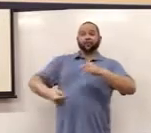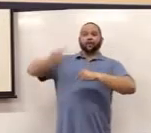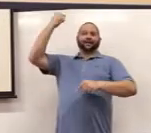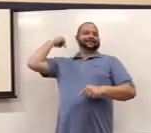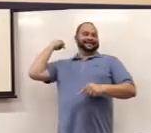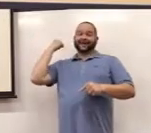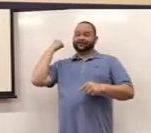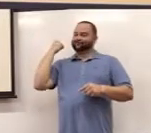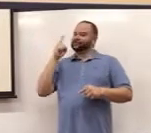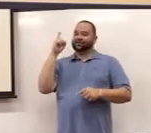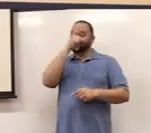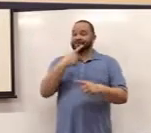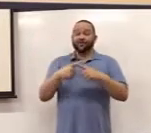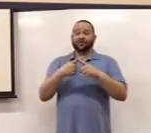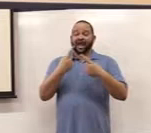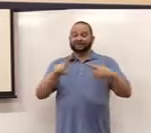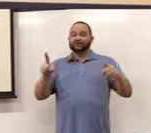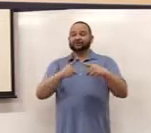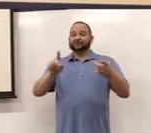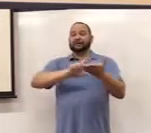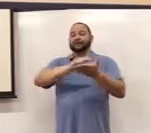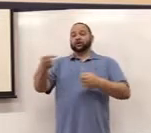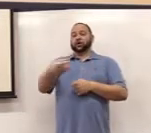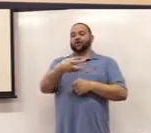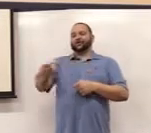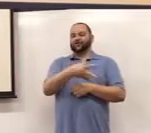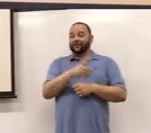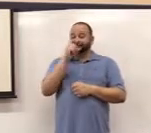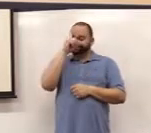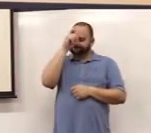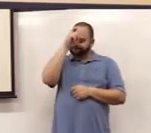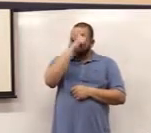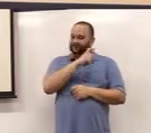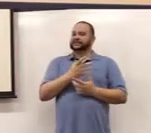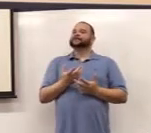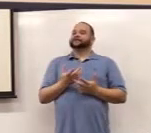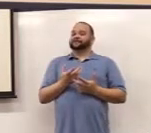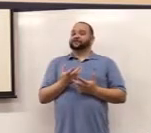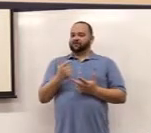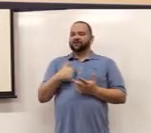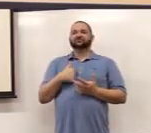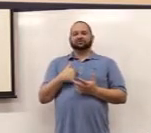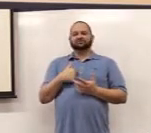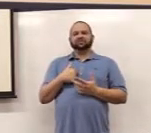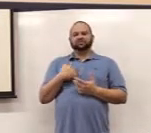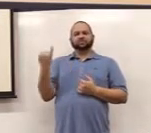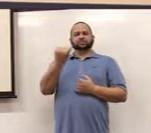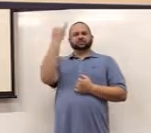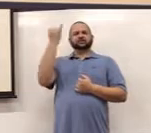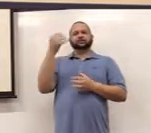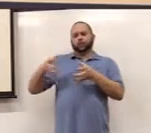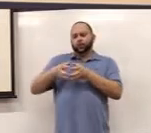época, isso não era comum. Era uma música nova, difícil, né? E muito exigente. Então foi uma realização esses músicos